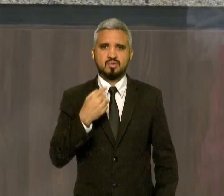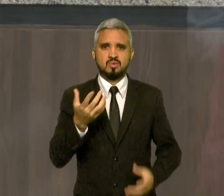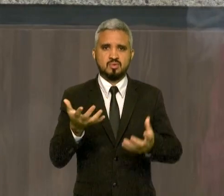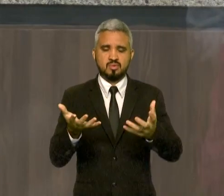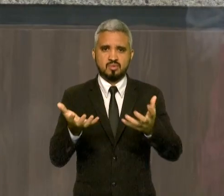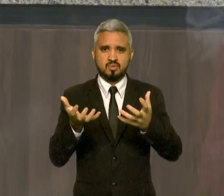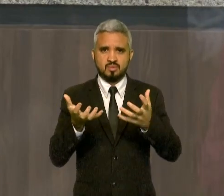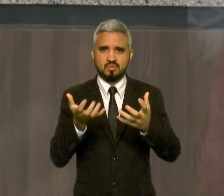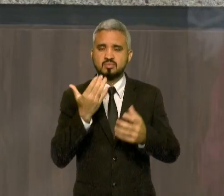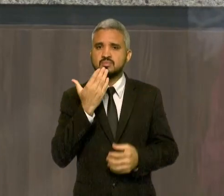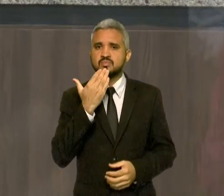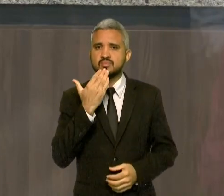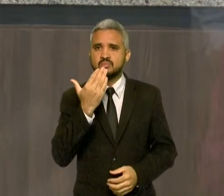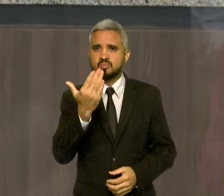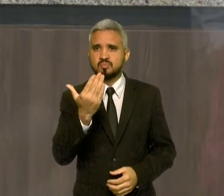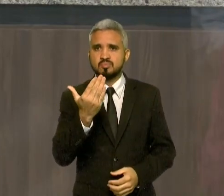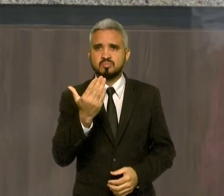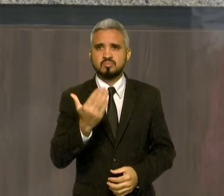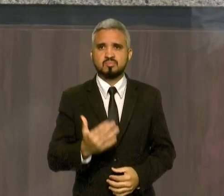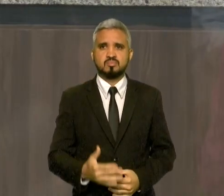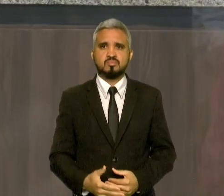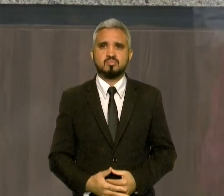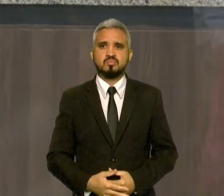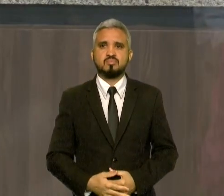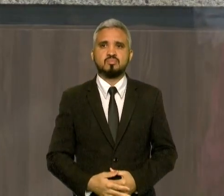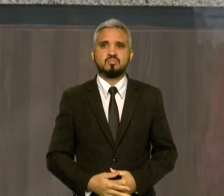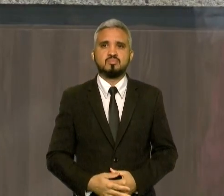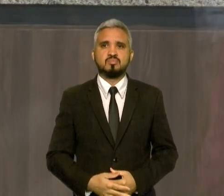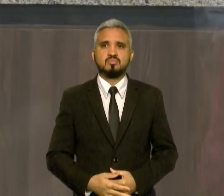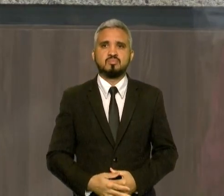Excelência... Como é?